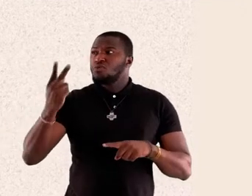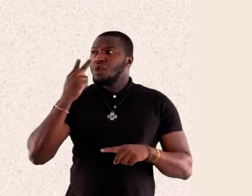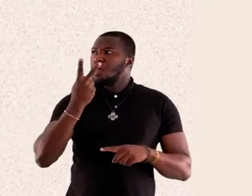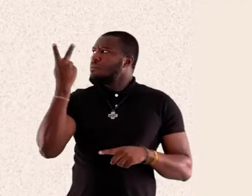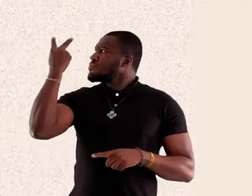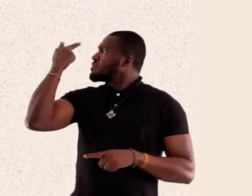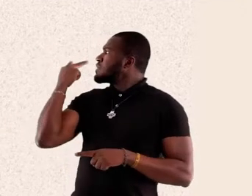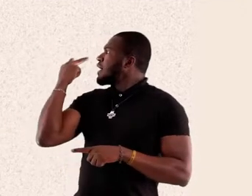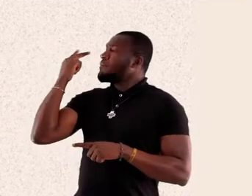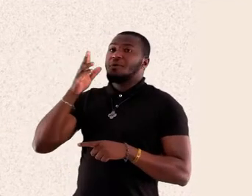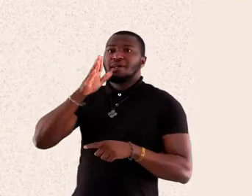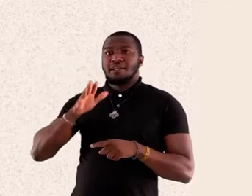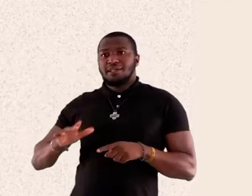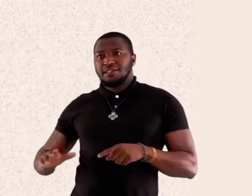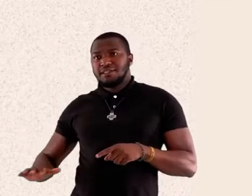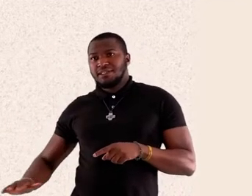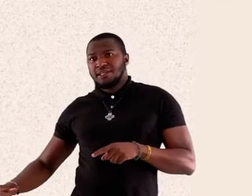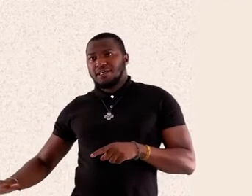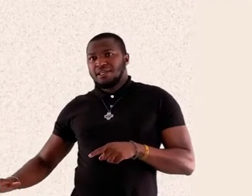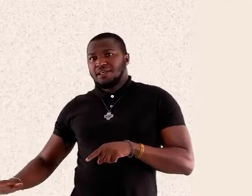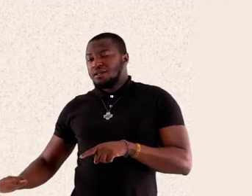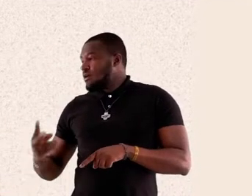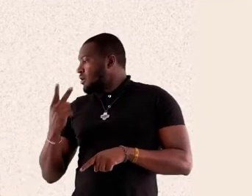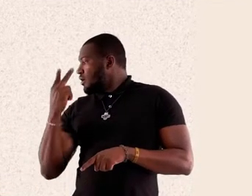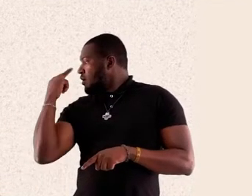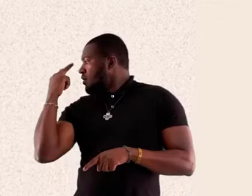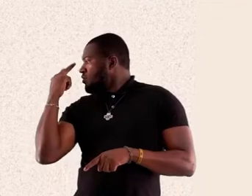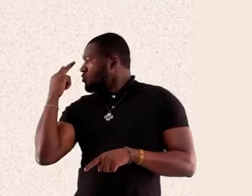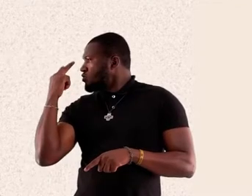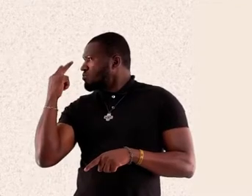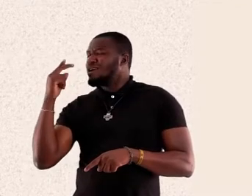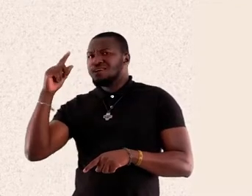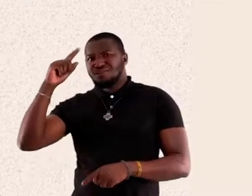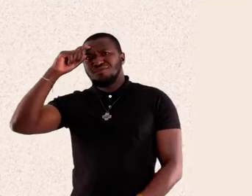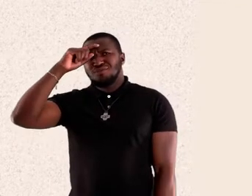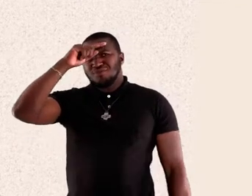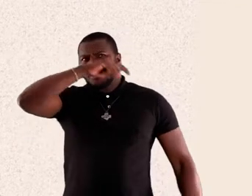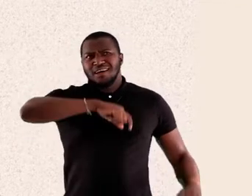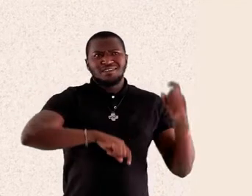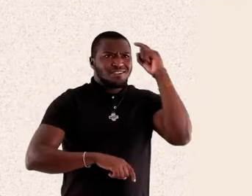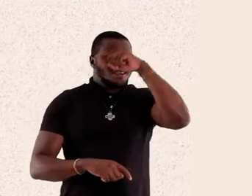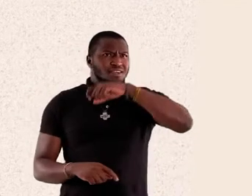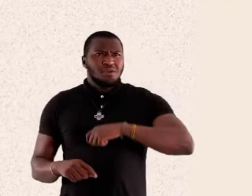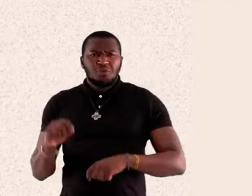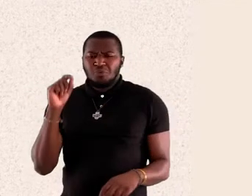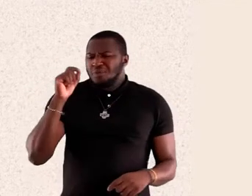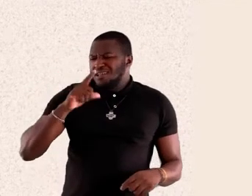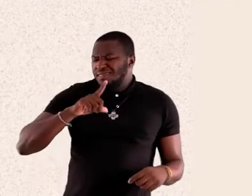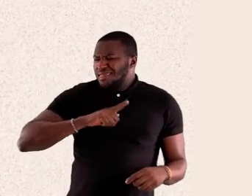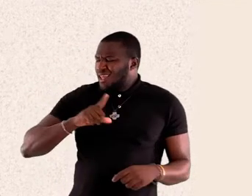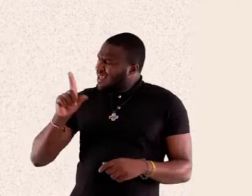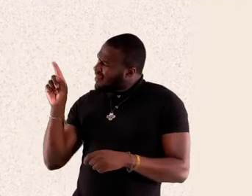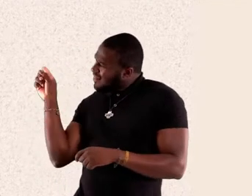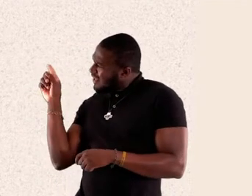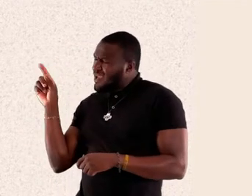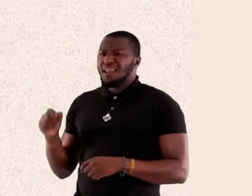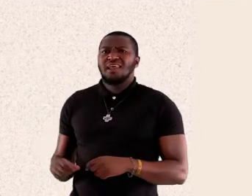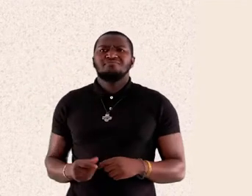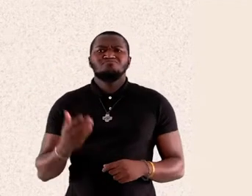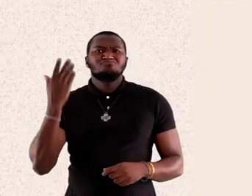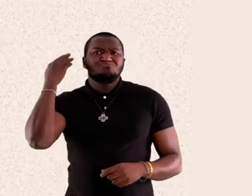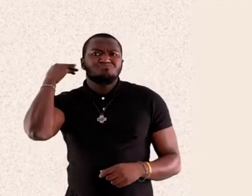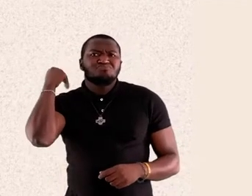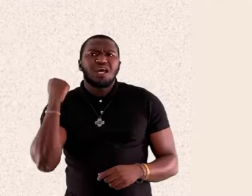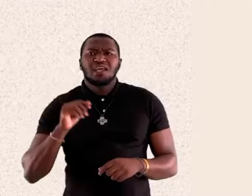infância agente Olha uma foto da gente criança talvez a gente tenha dificuldade de dizer o que que tem daquela criança que ainda tá